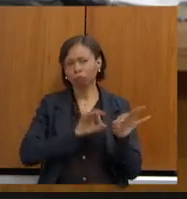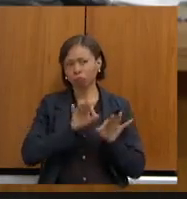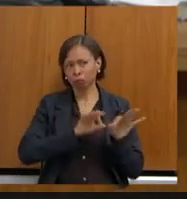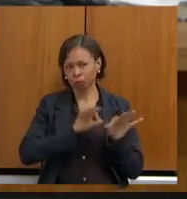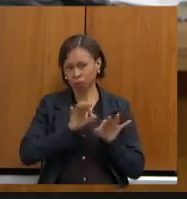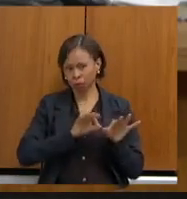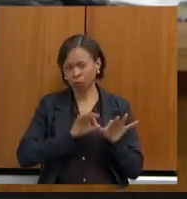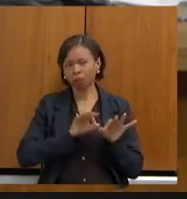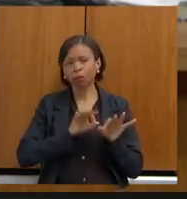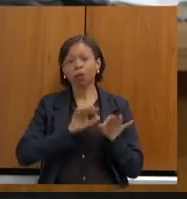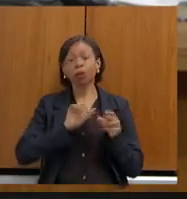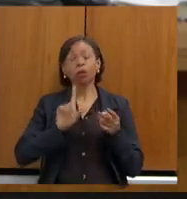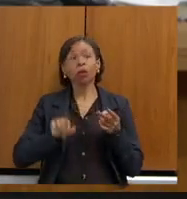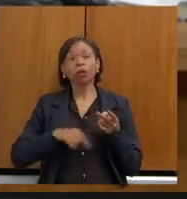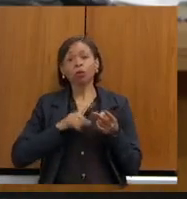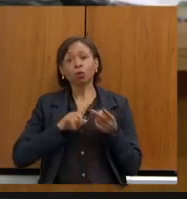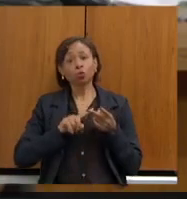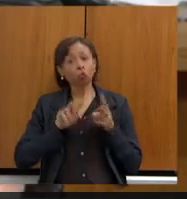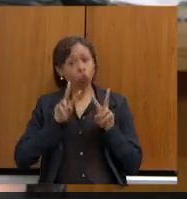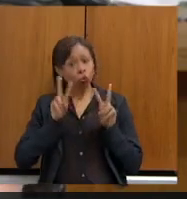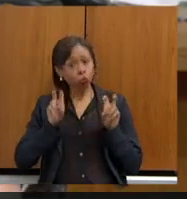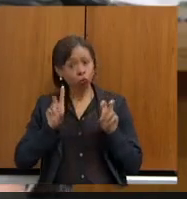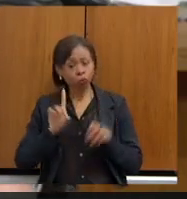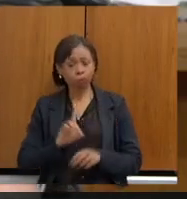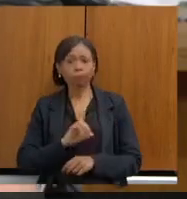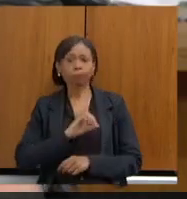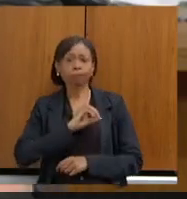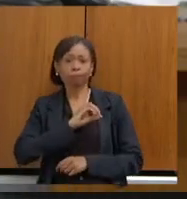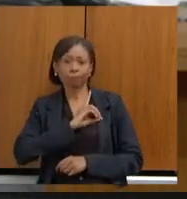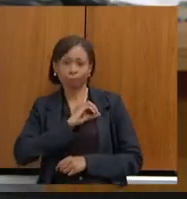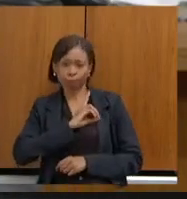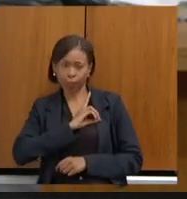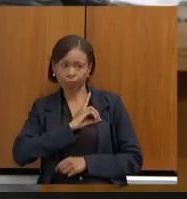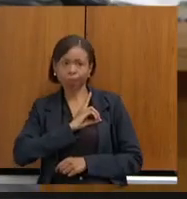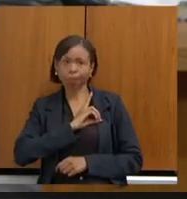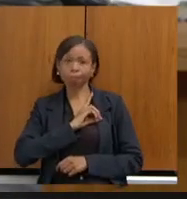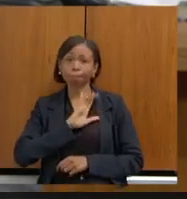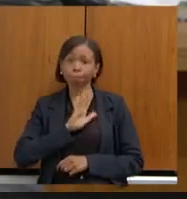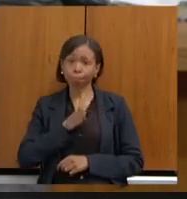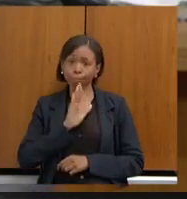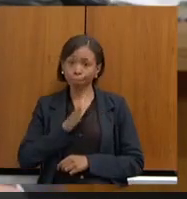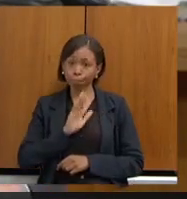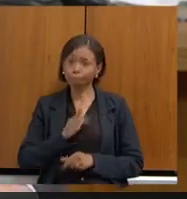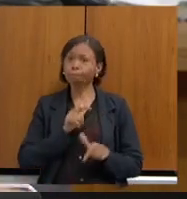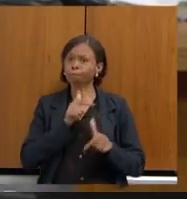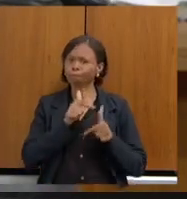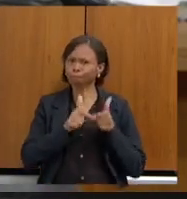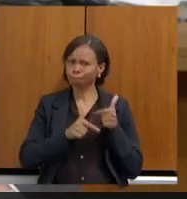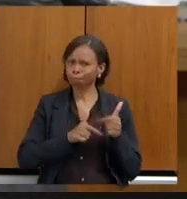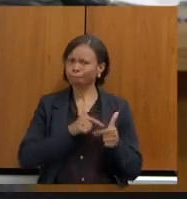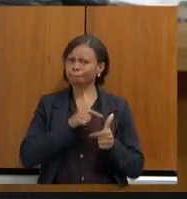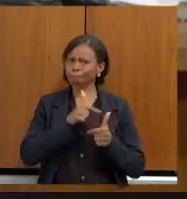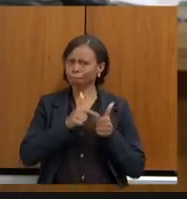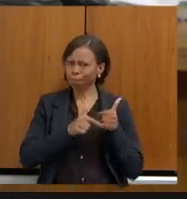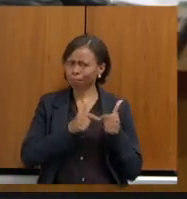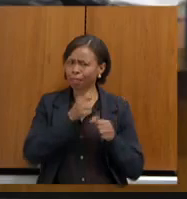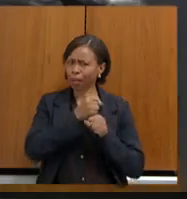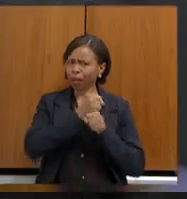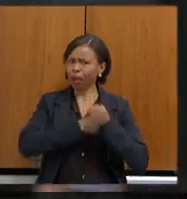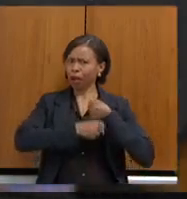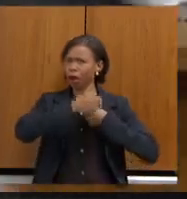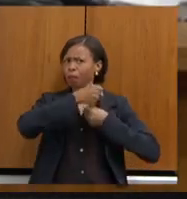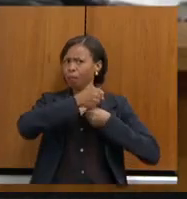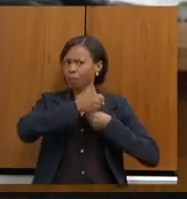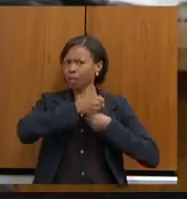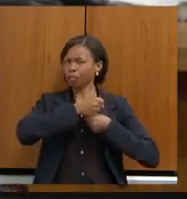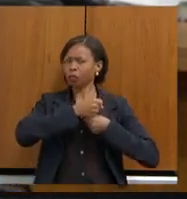em torno do Detran né nós fizemos um trabalho só no ano passado foram